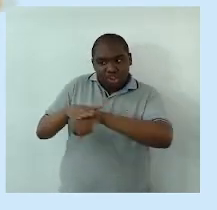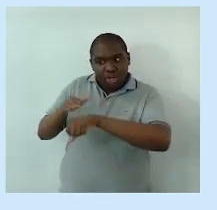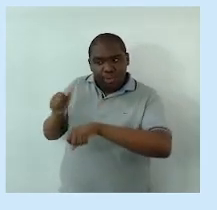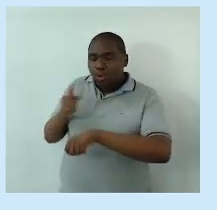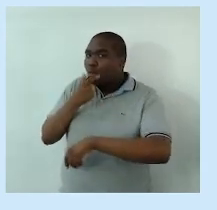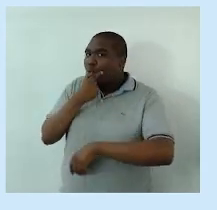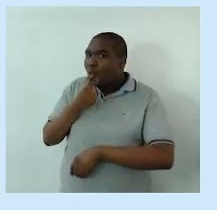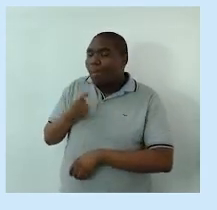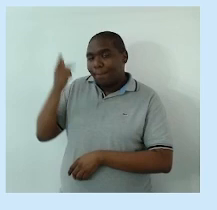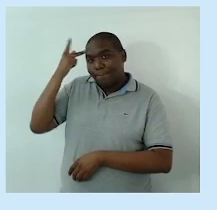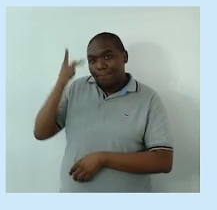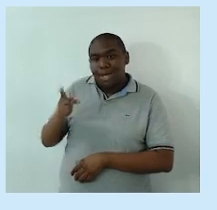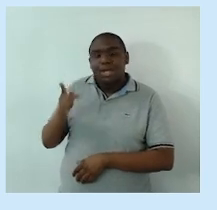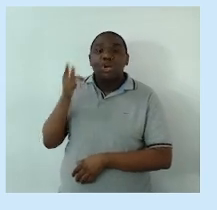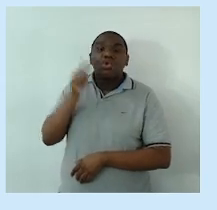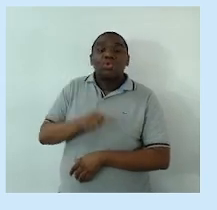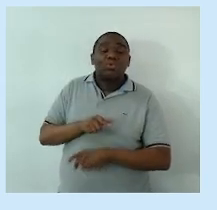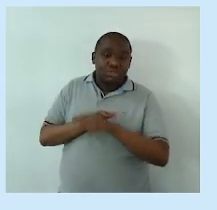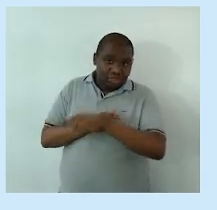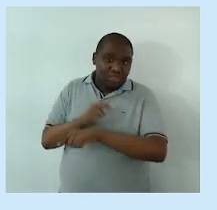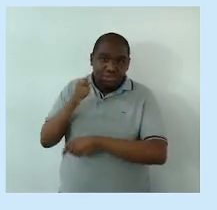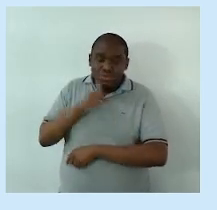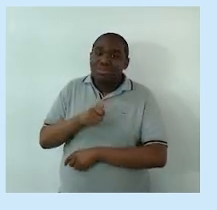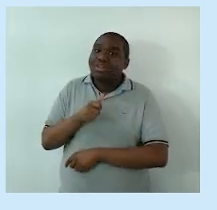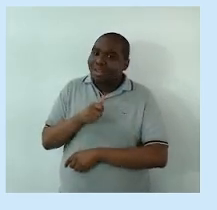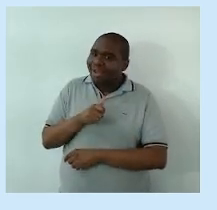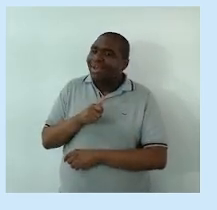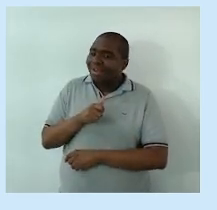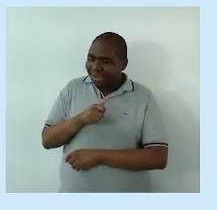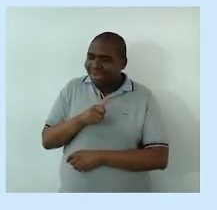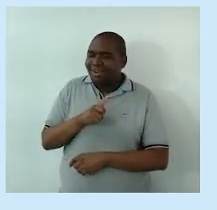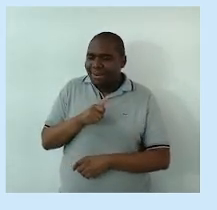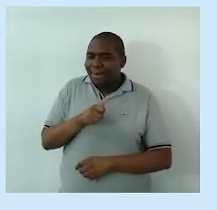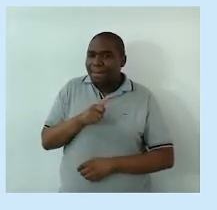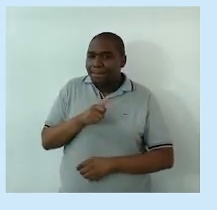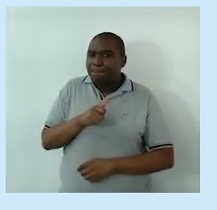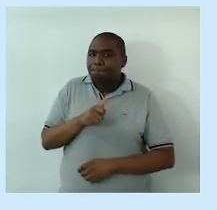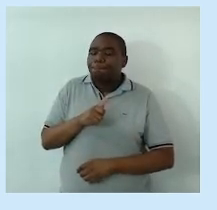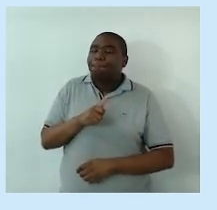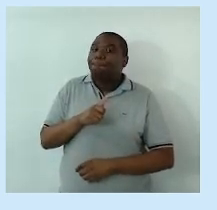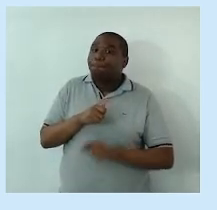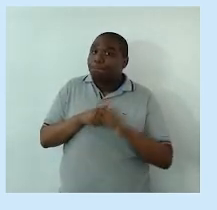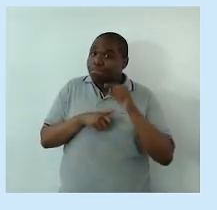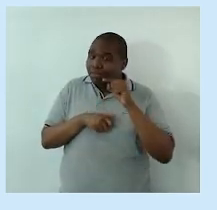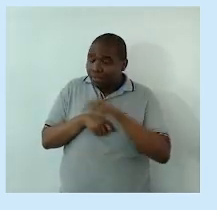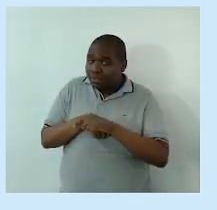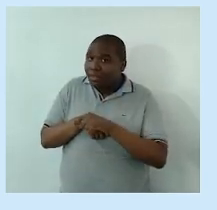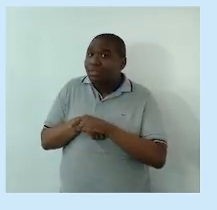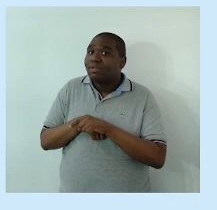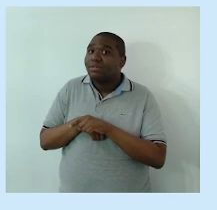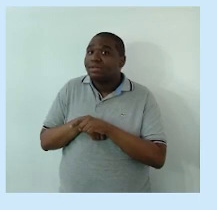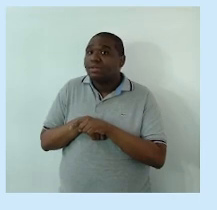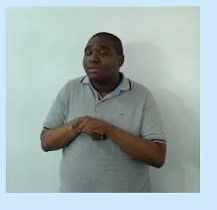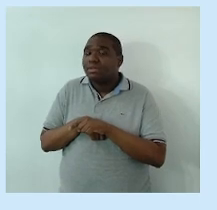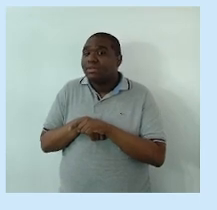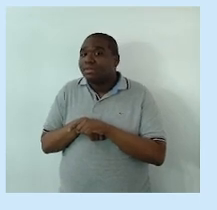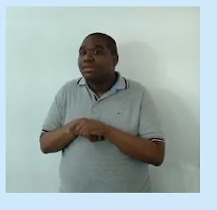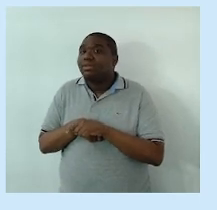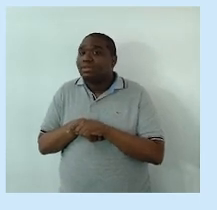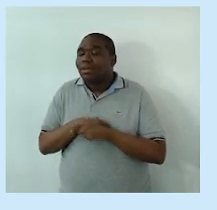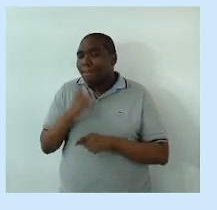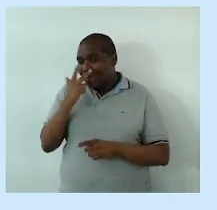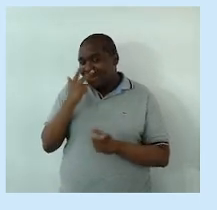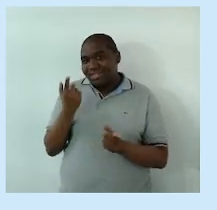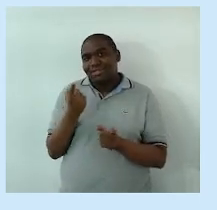Patrick para conquistar Cat, que, né, ela é um pouco avessa, né?